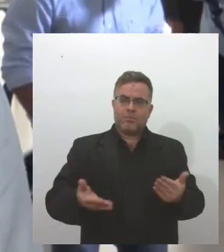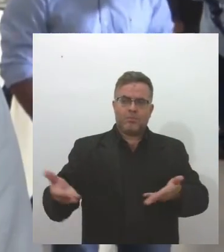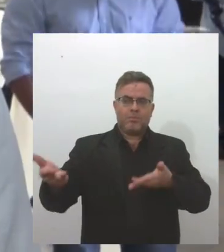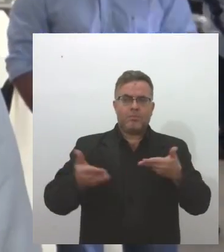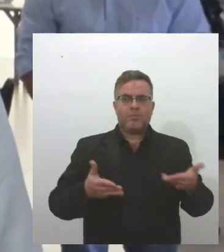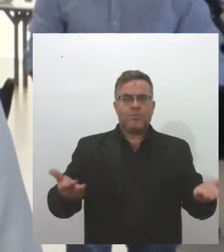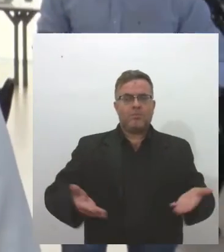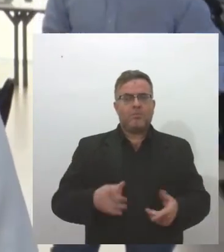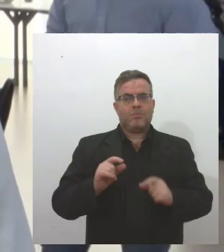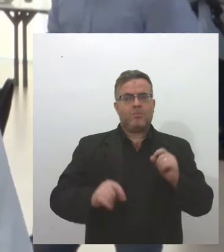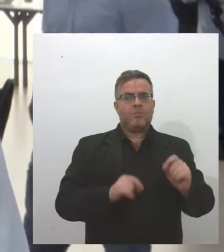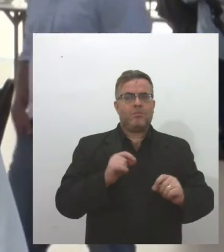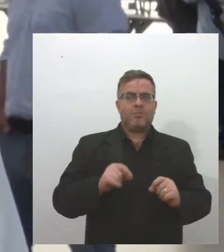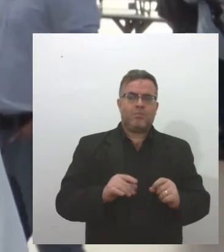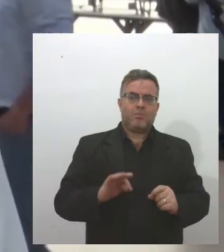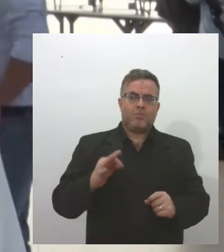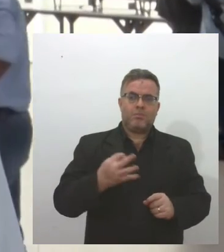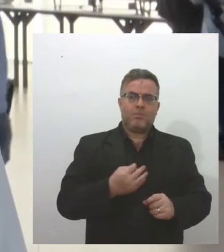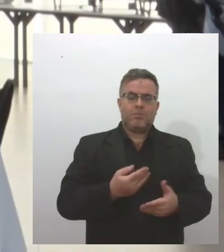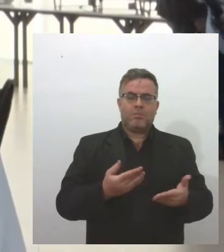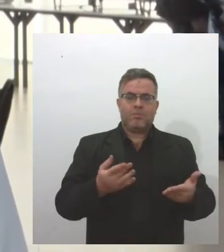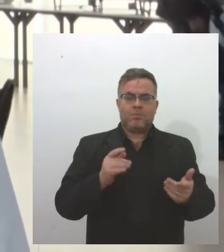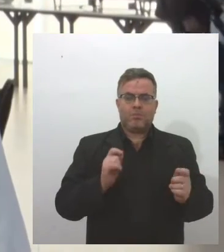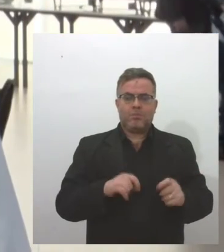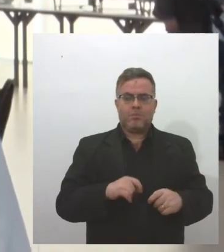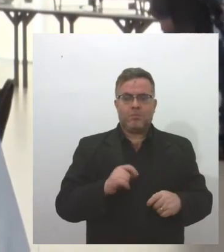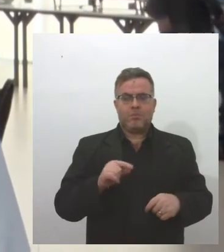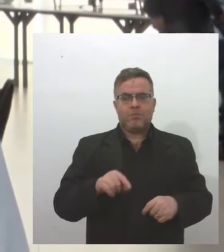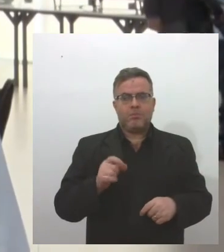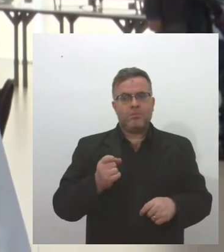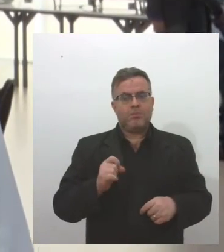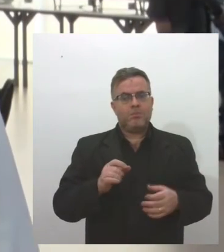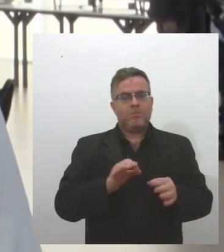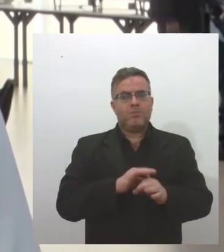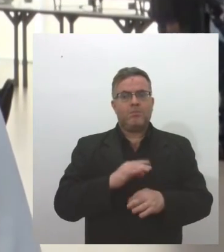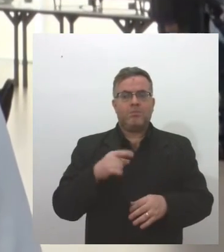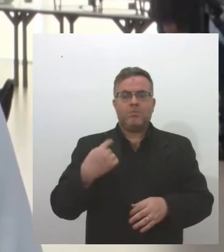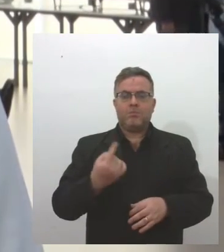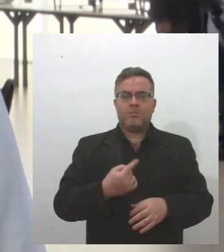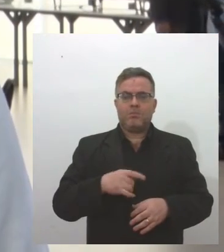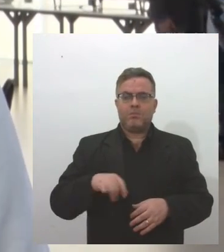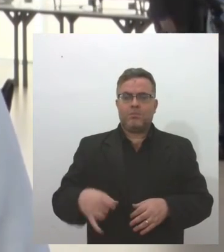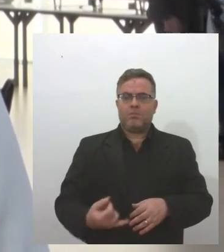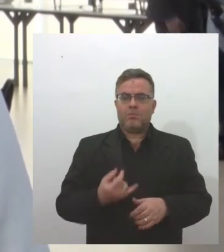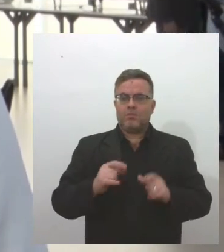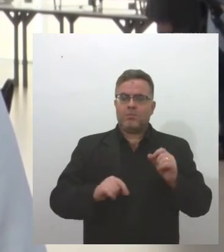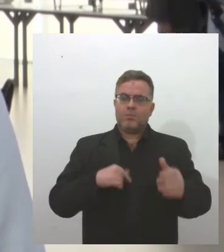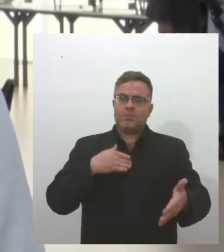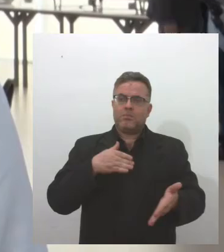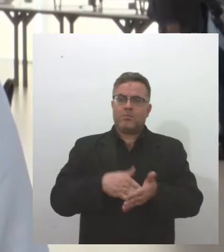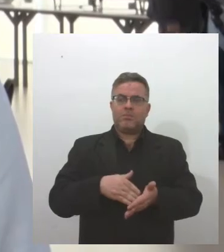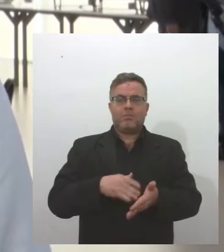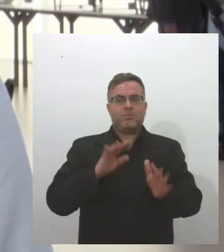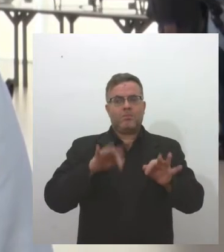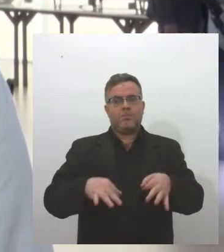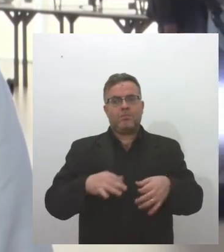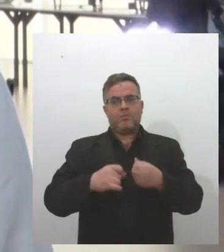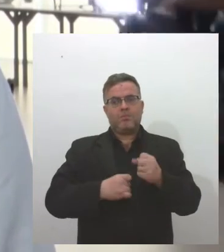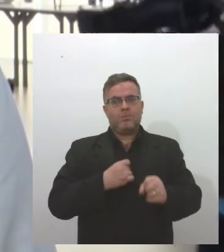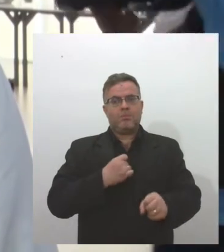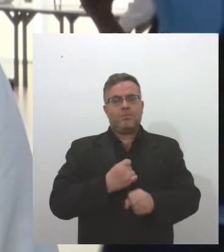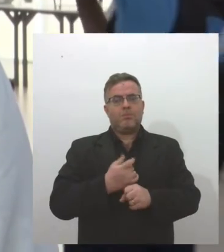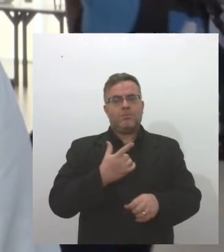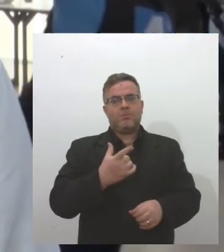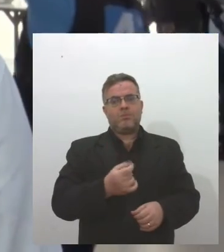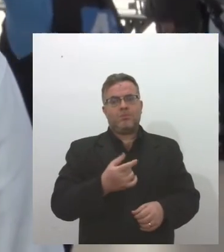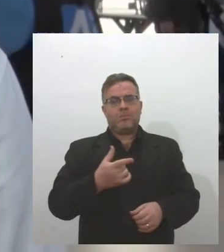Júnior, que é o presidente nacional da ABRAP aqui em Sergipe. E vamos discutir as ações da ABRAP até o final do ano, os planejamentos para 2022, porque